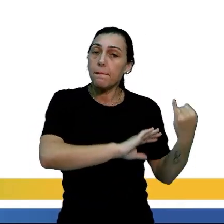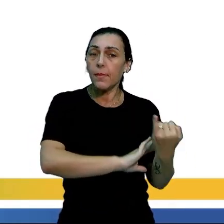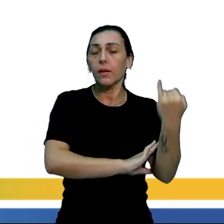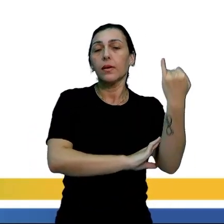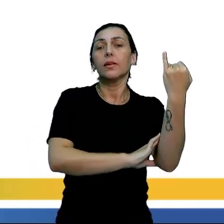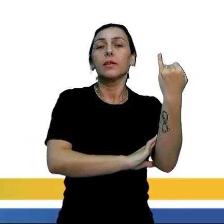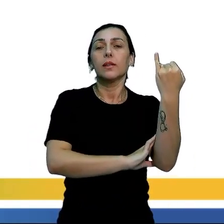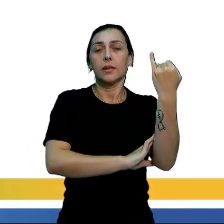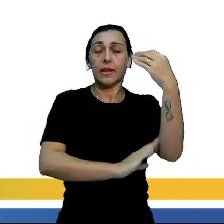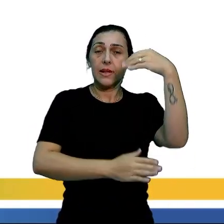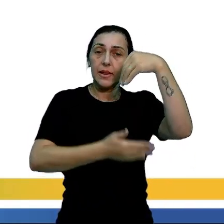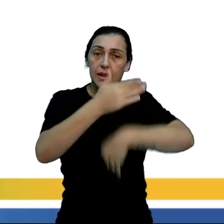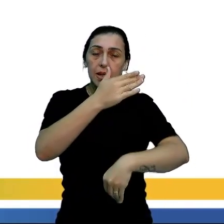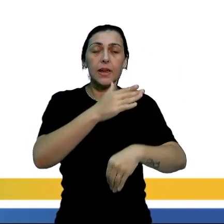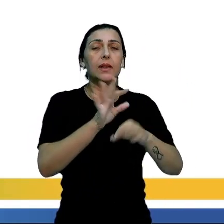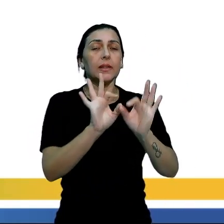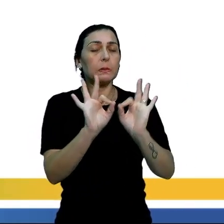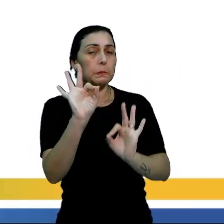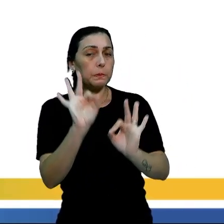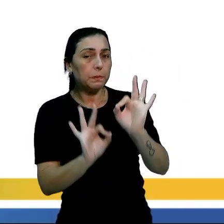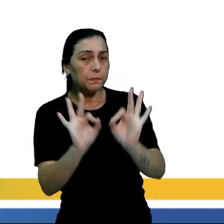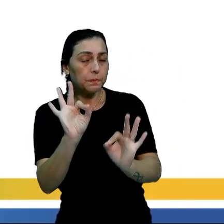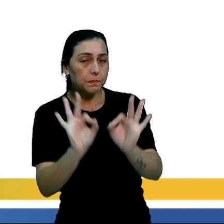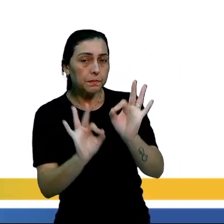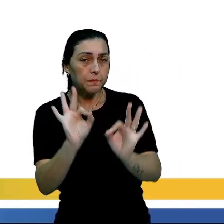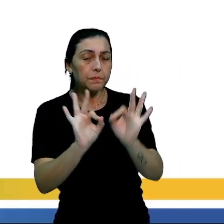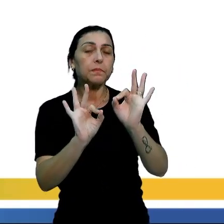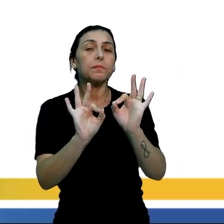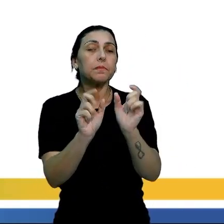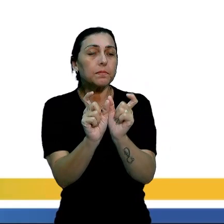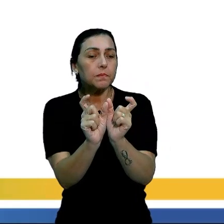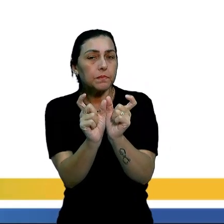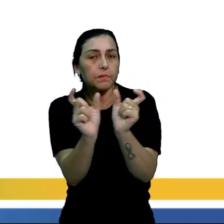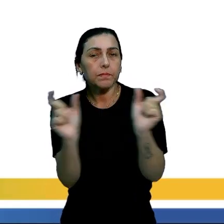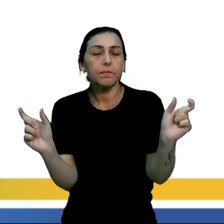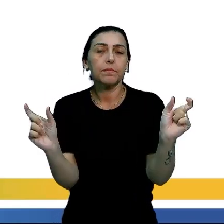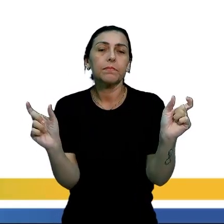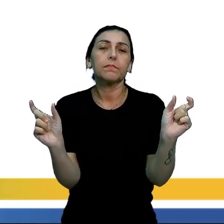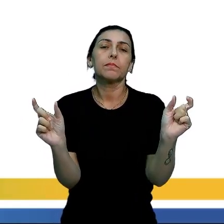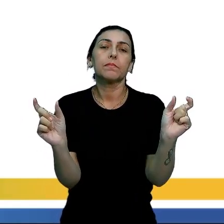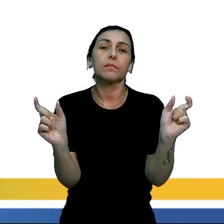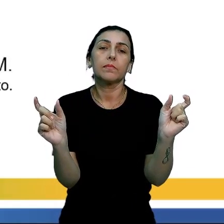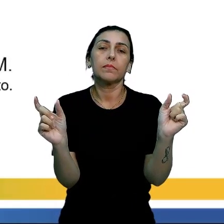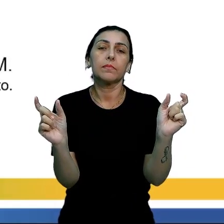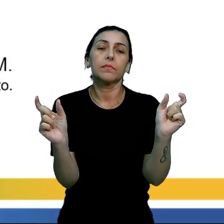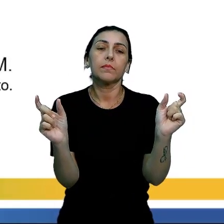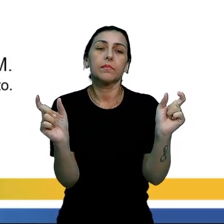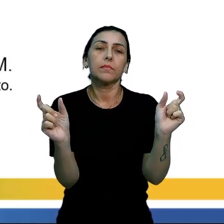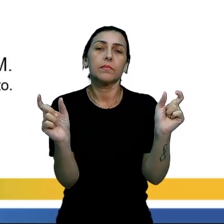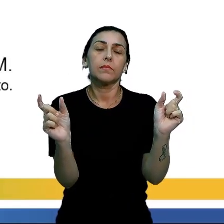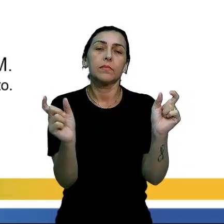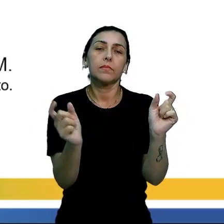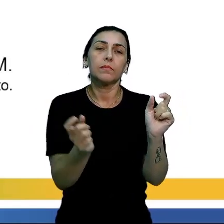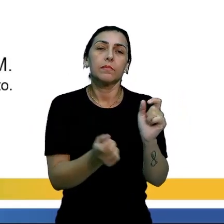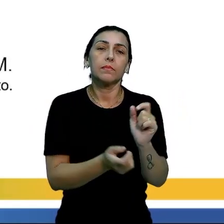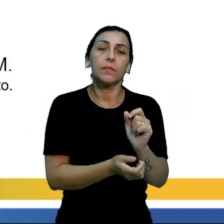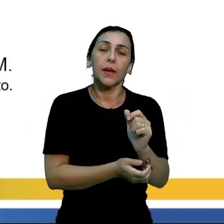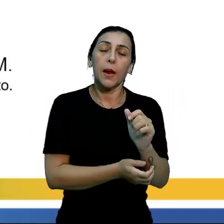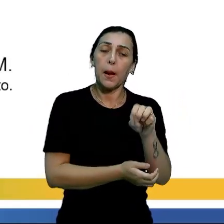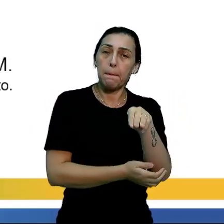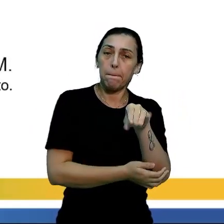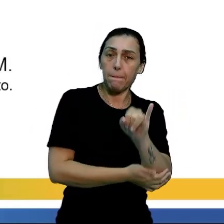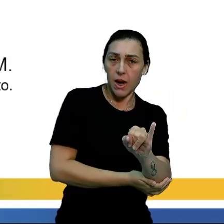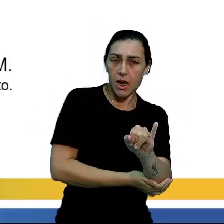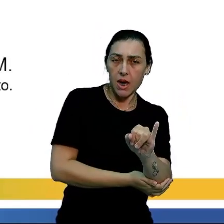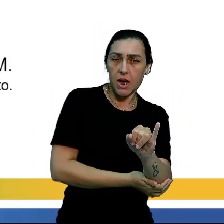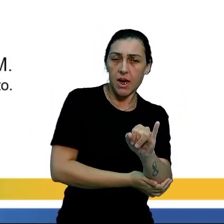importante dentro dessa construção desse enunciado aqui, né? Quando o eu lírico diz